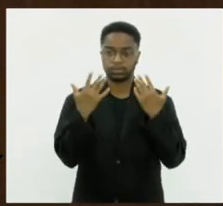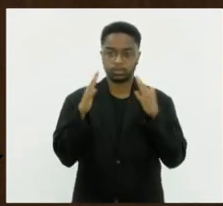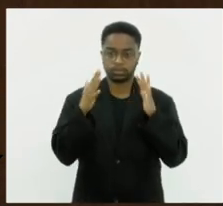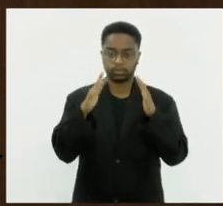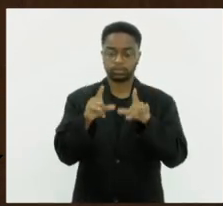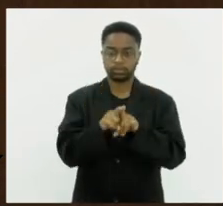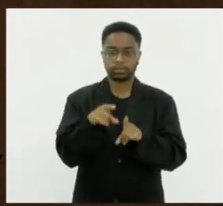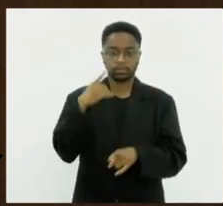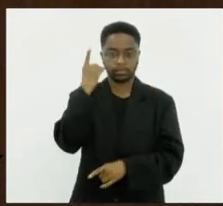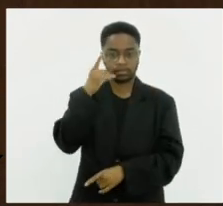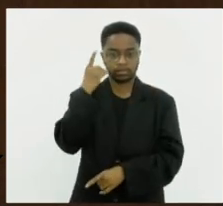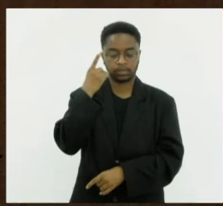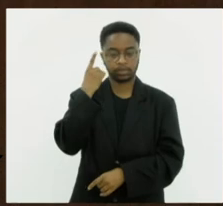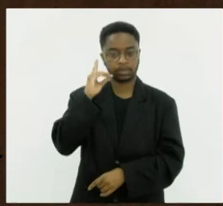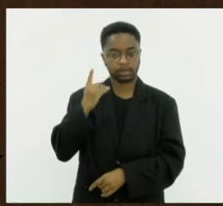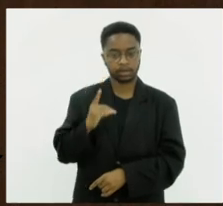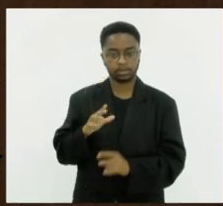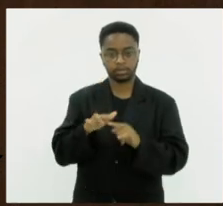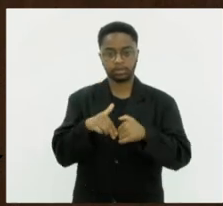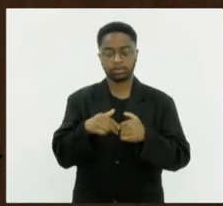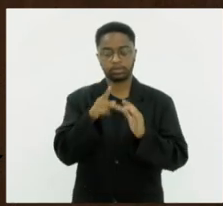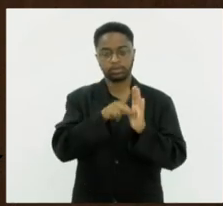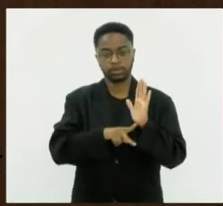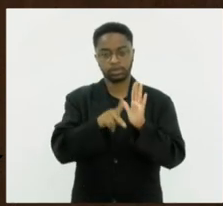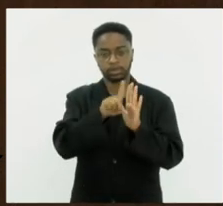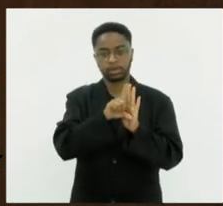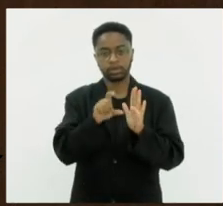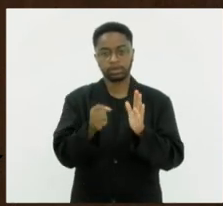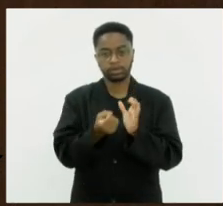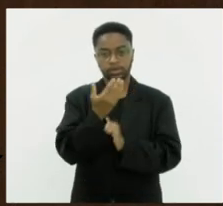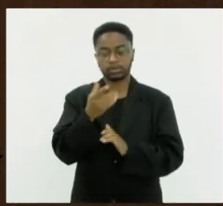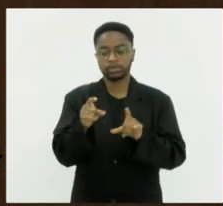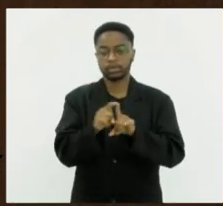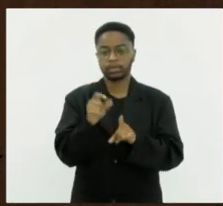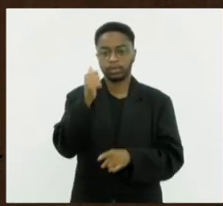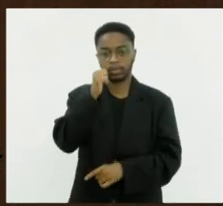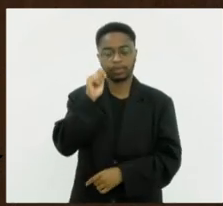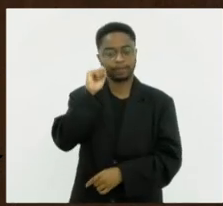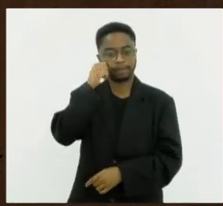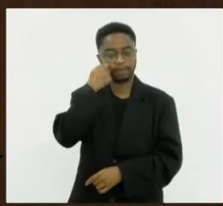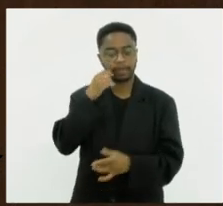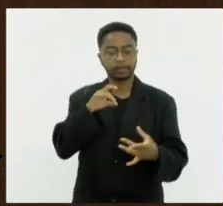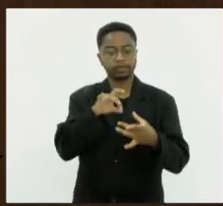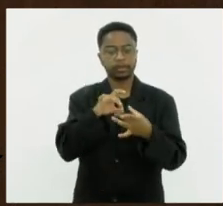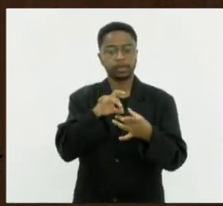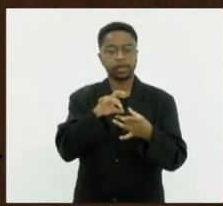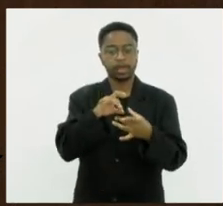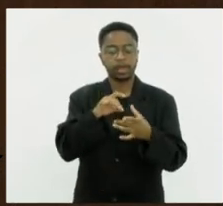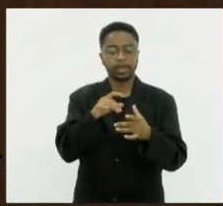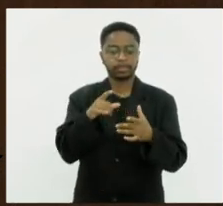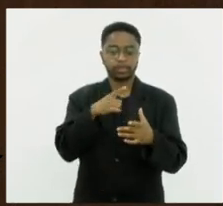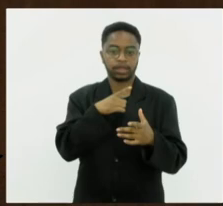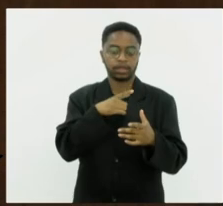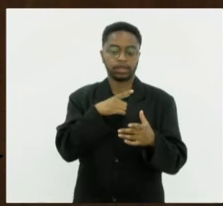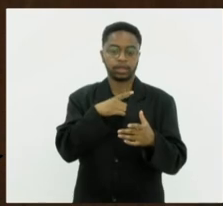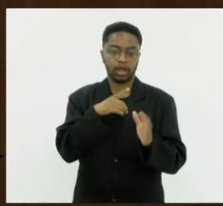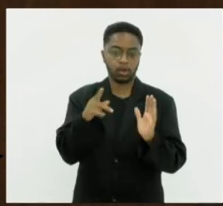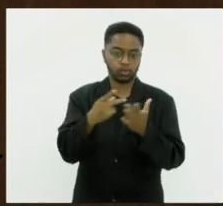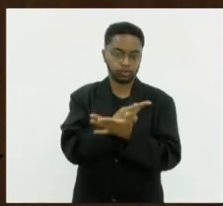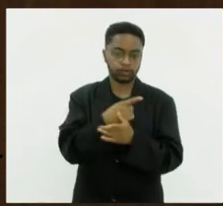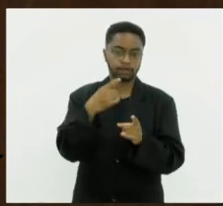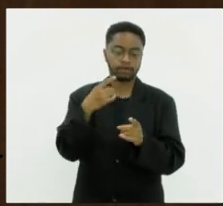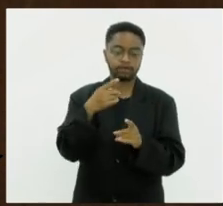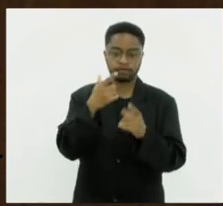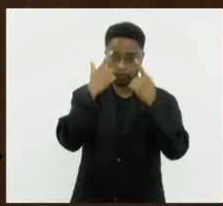Parabenizando aqui a deputada Dani Balbi pelo projeto. As mulheres negras são fruto da violência, são fruto da